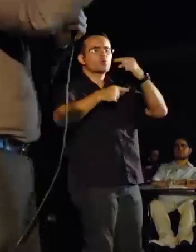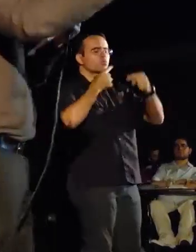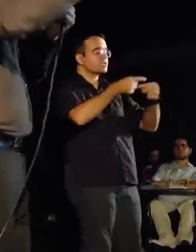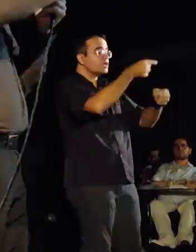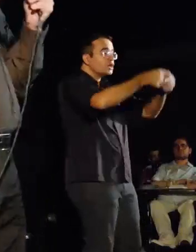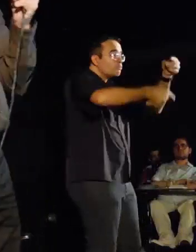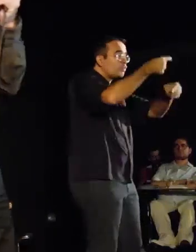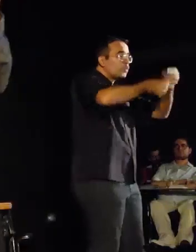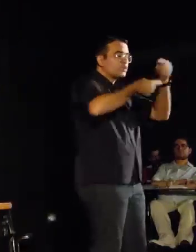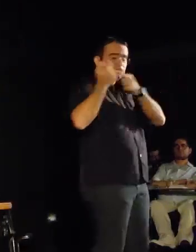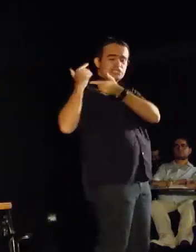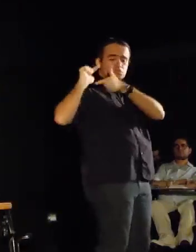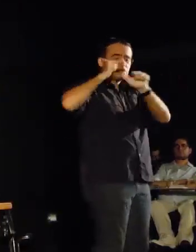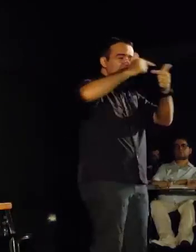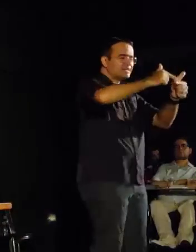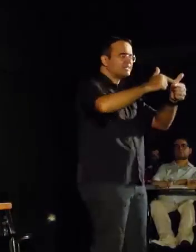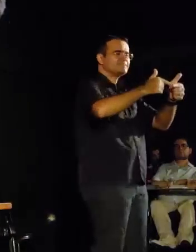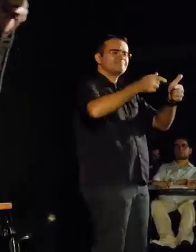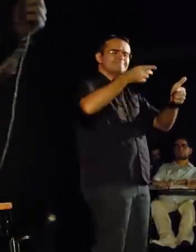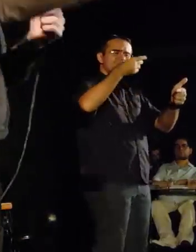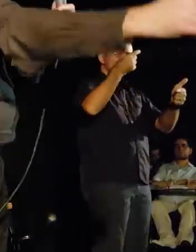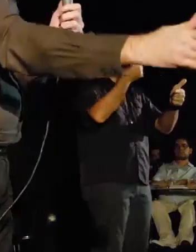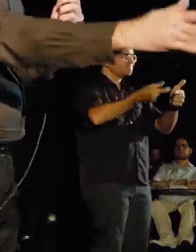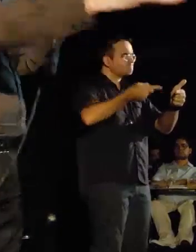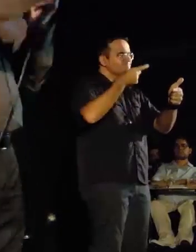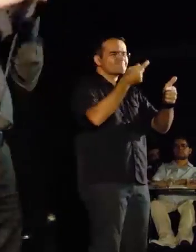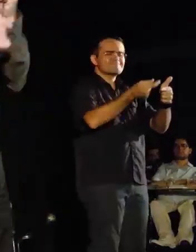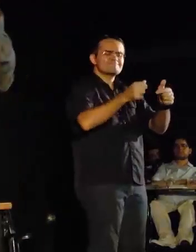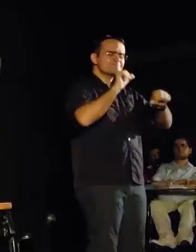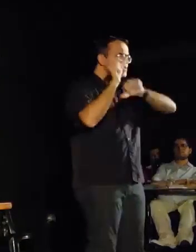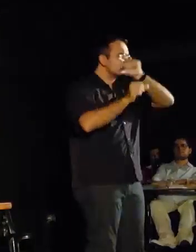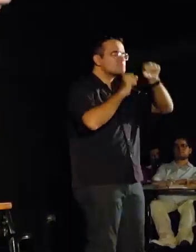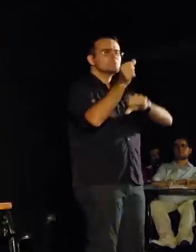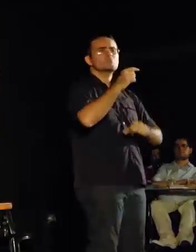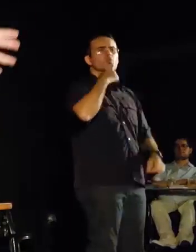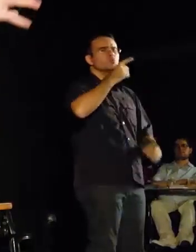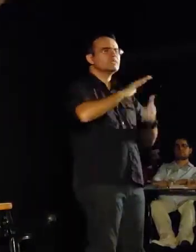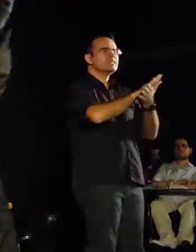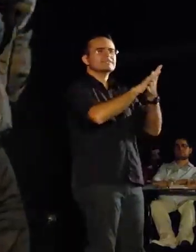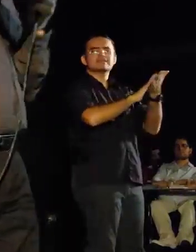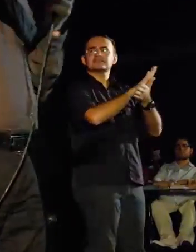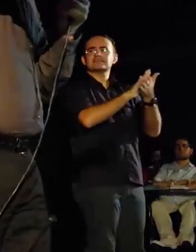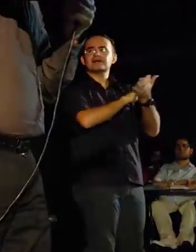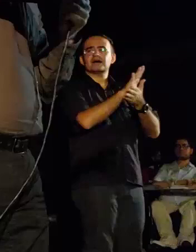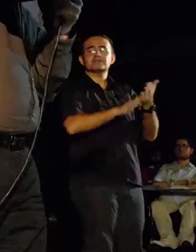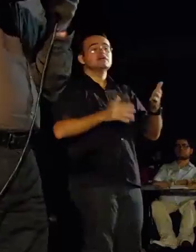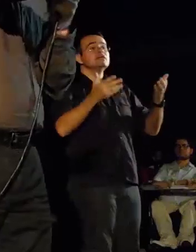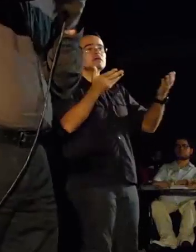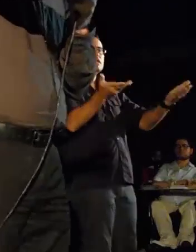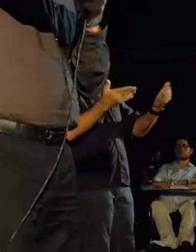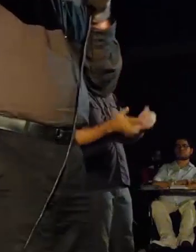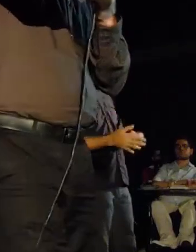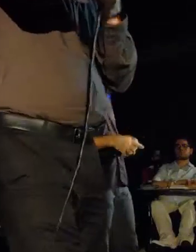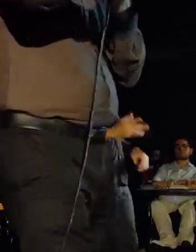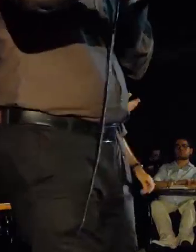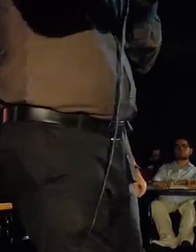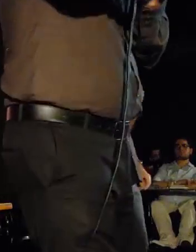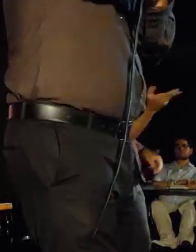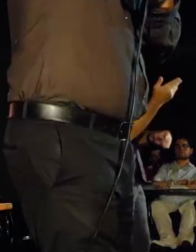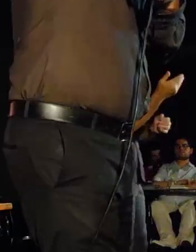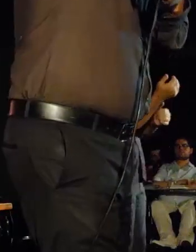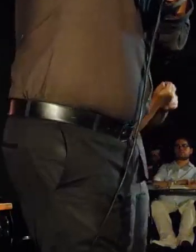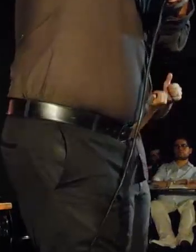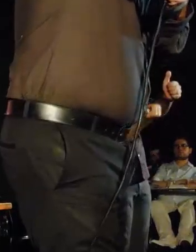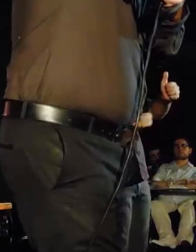político tradicional já não representa mais diferença alguma, ao invés dela fazer uma destituição do poder, ou